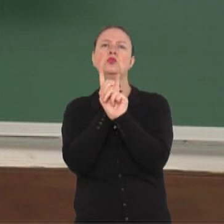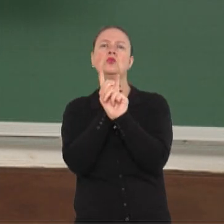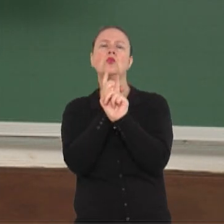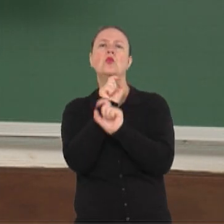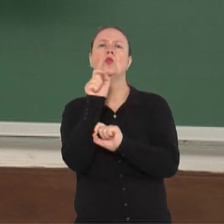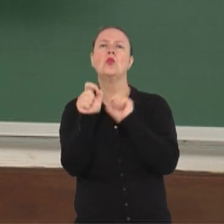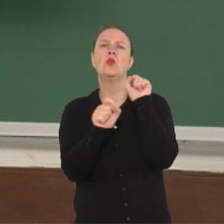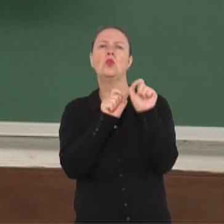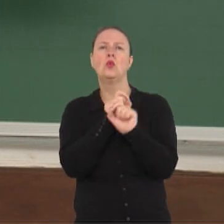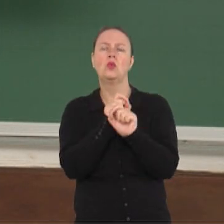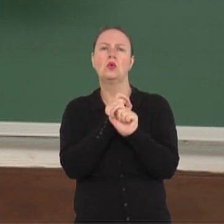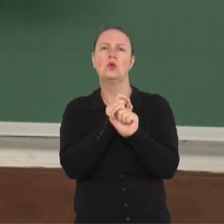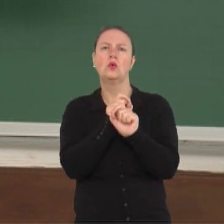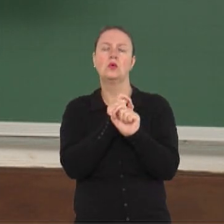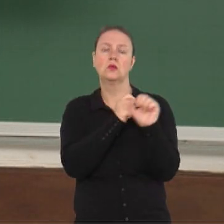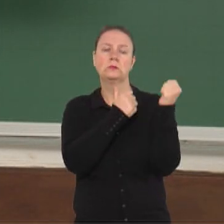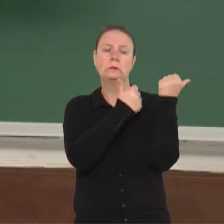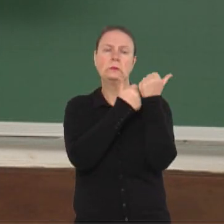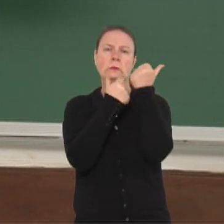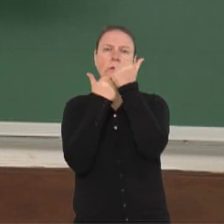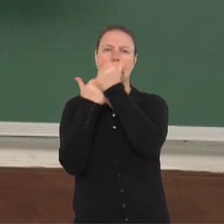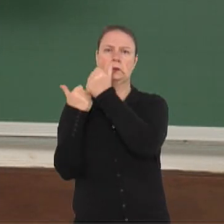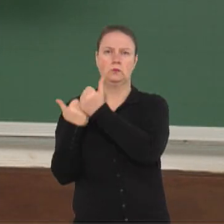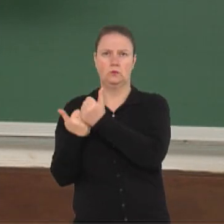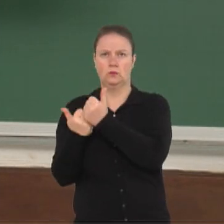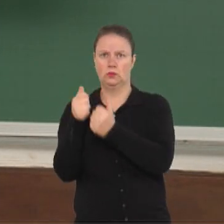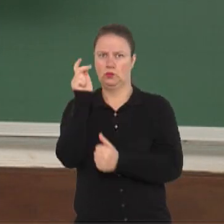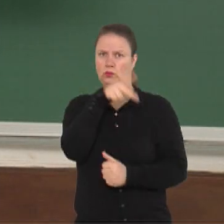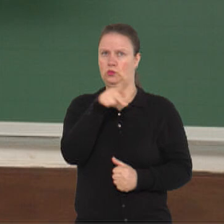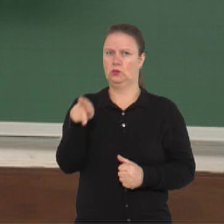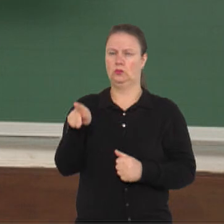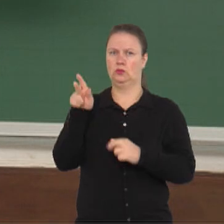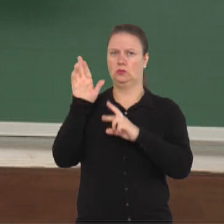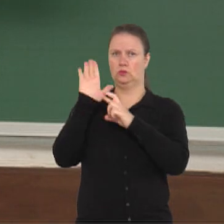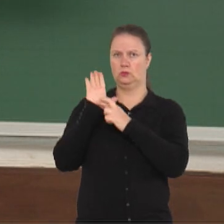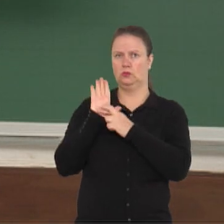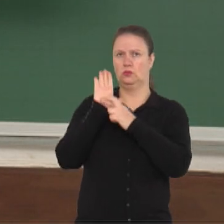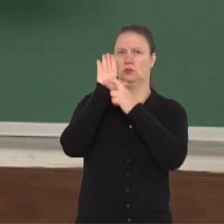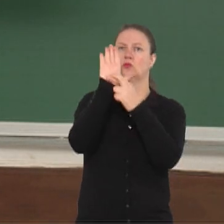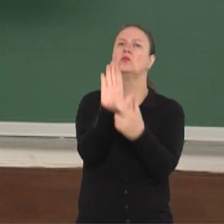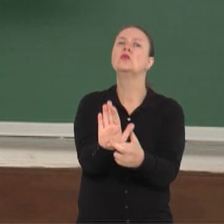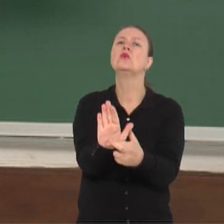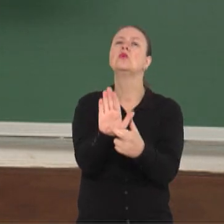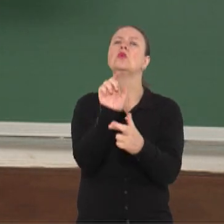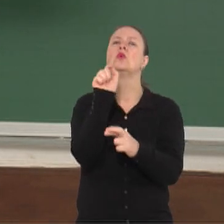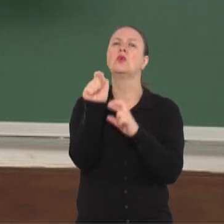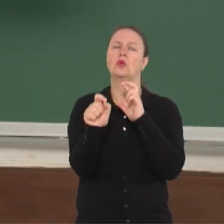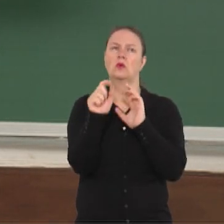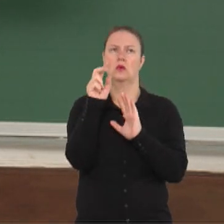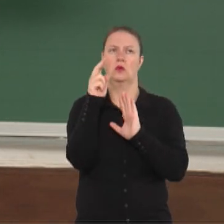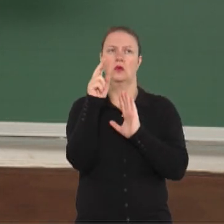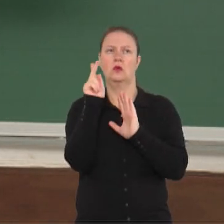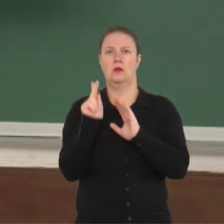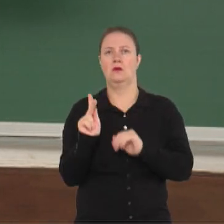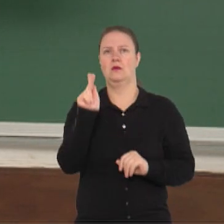por um valor real conhecido. Então o professor representou aqui pela letra